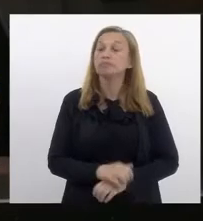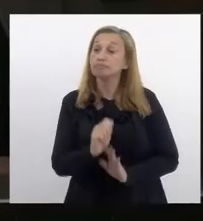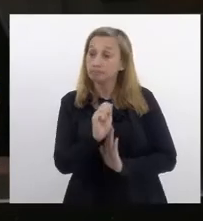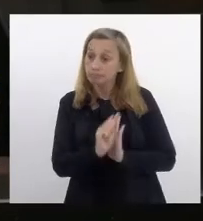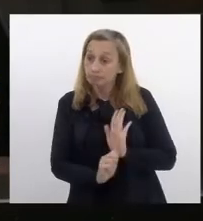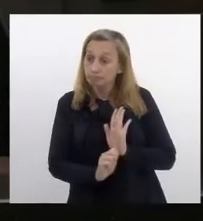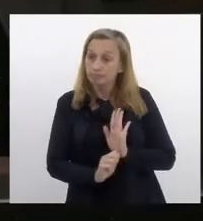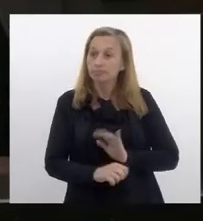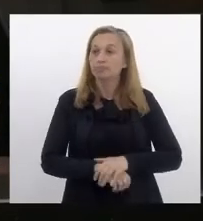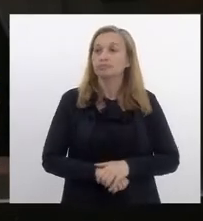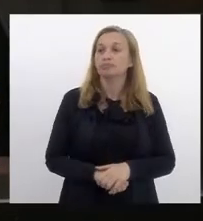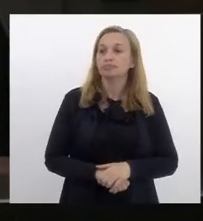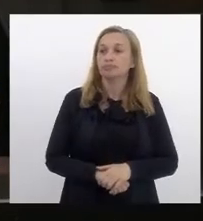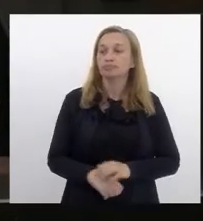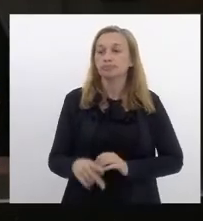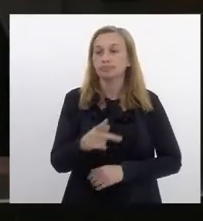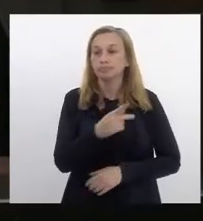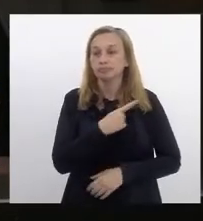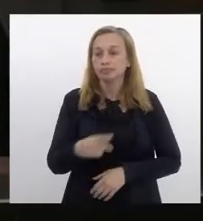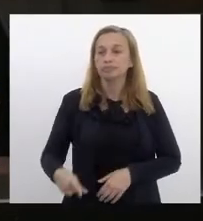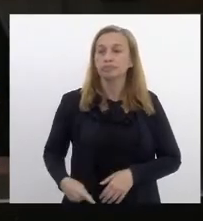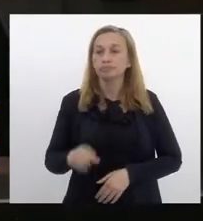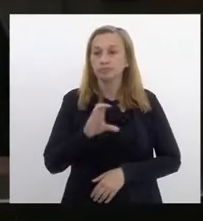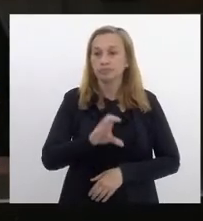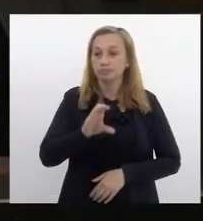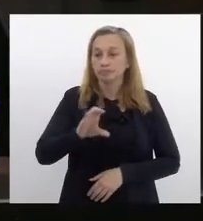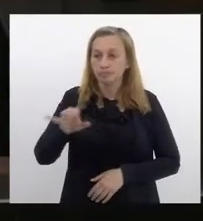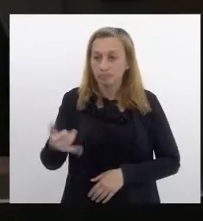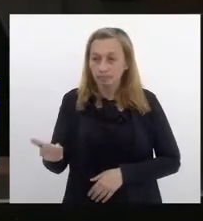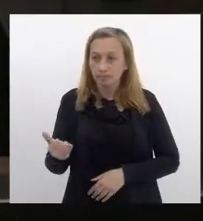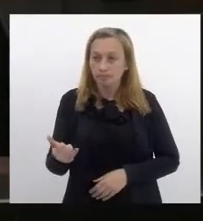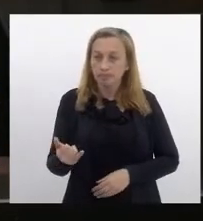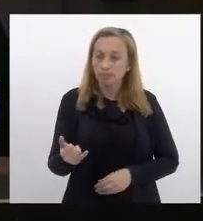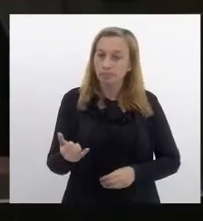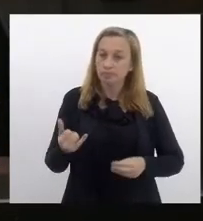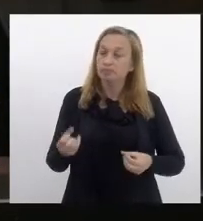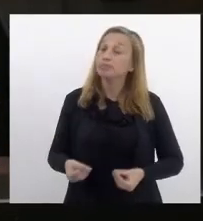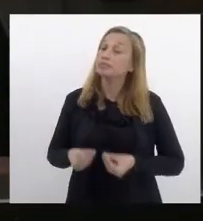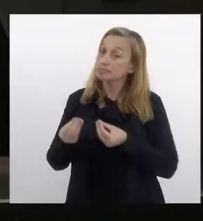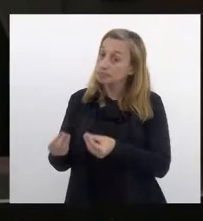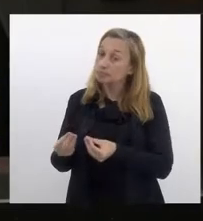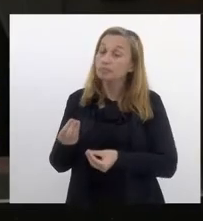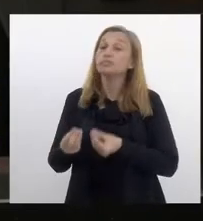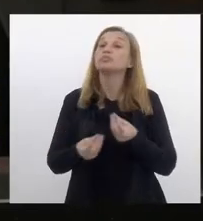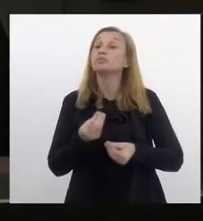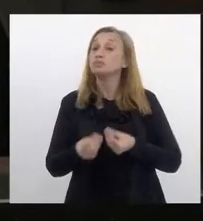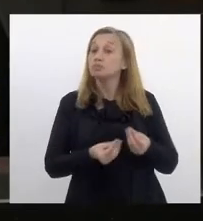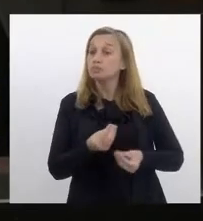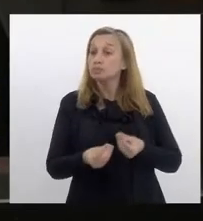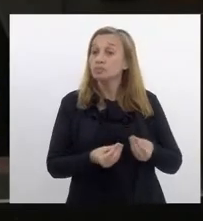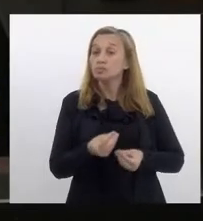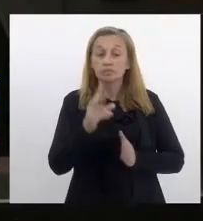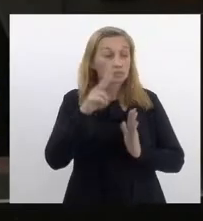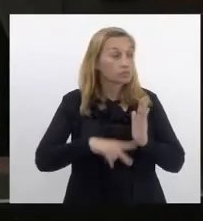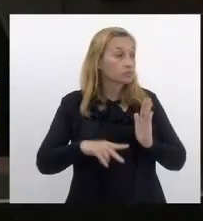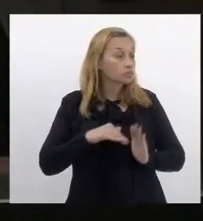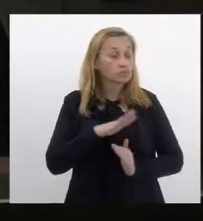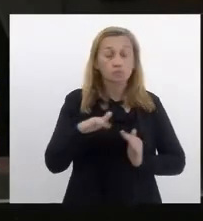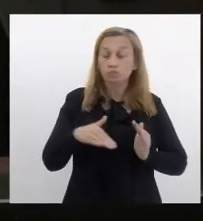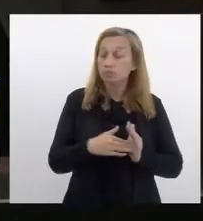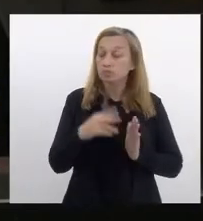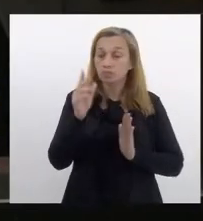redação, o presidente da CCJ dará. Dará como? Lendo todas as